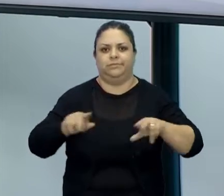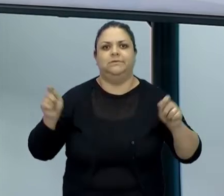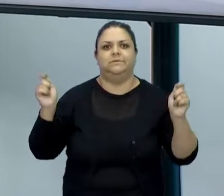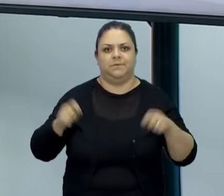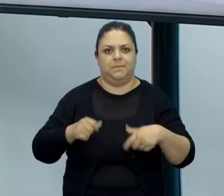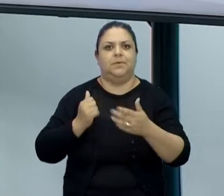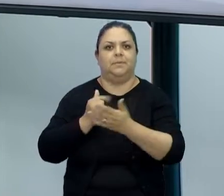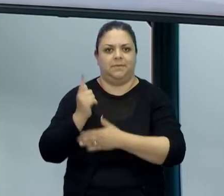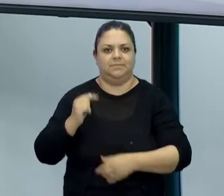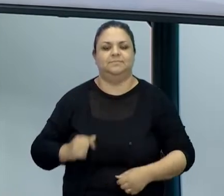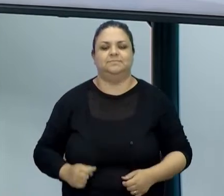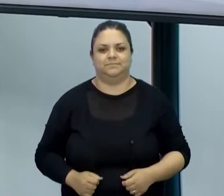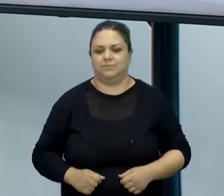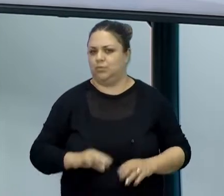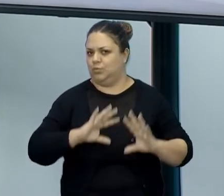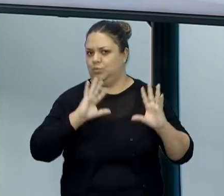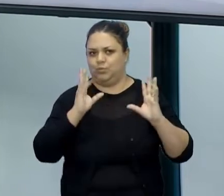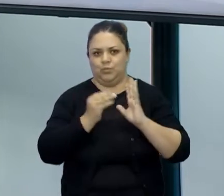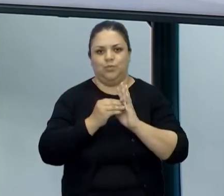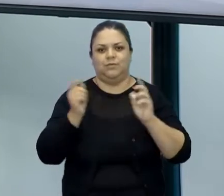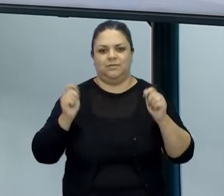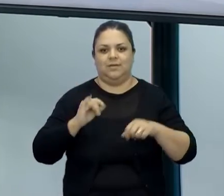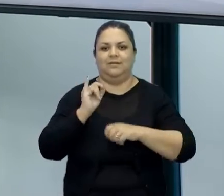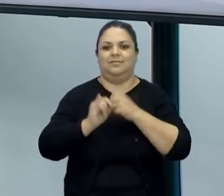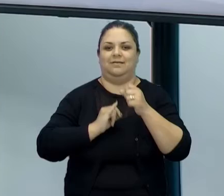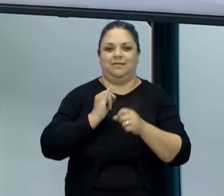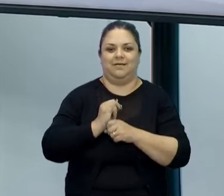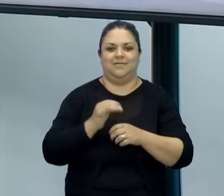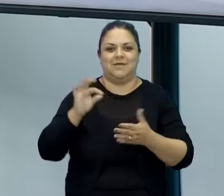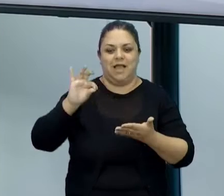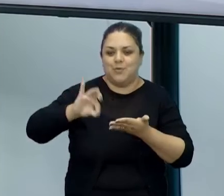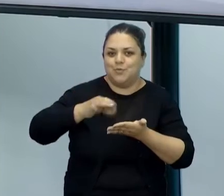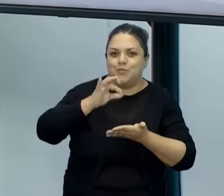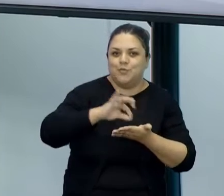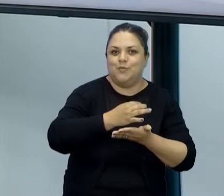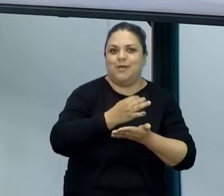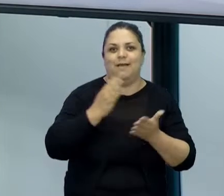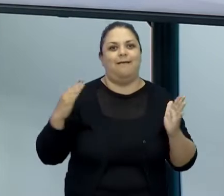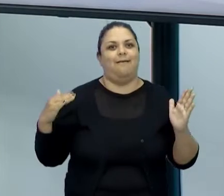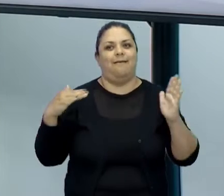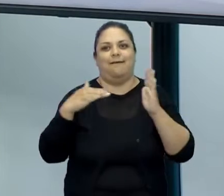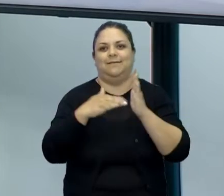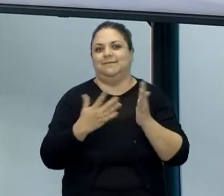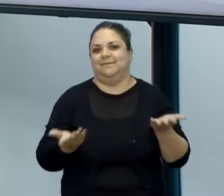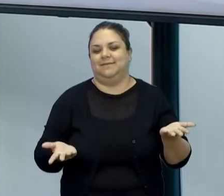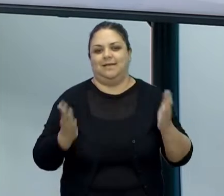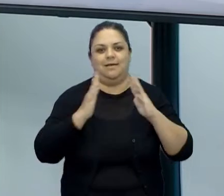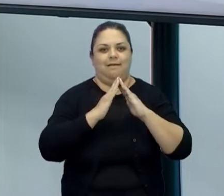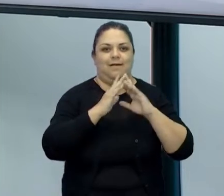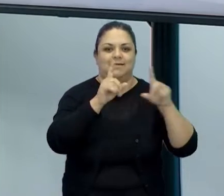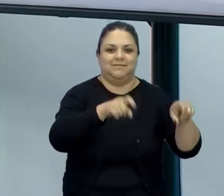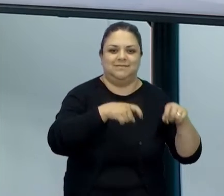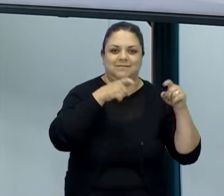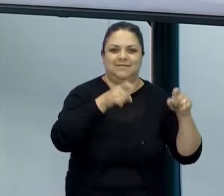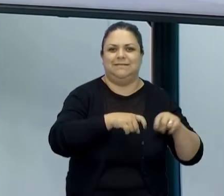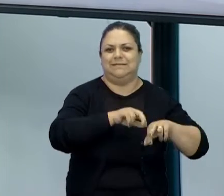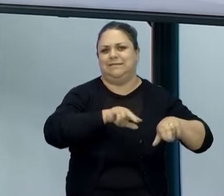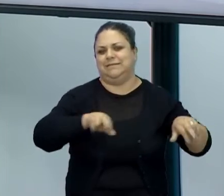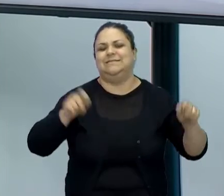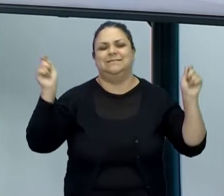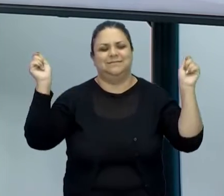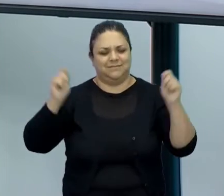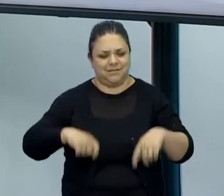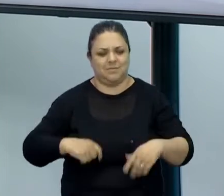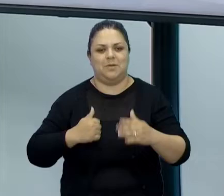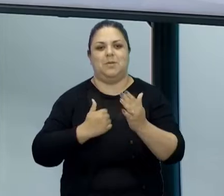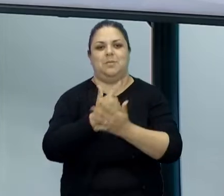Imagina aí, né? Então dá para comprar de tudo, desde uma agulha até uma casa, um sítio no interior, dá para fazer isso aí também, tá? Pela